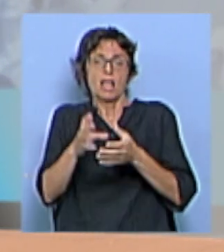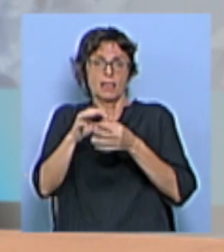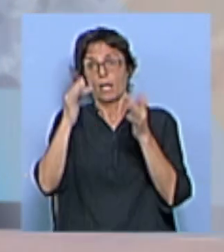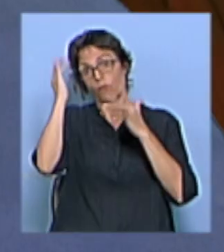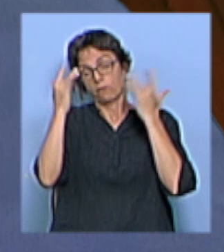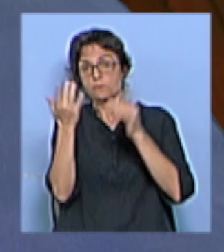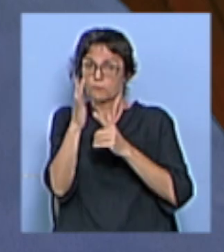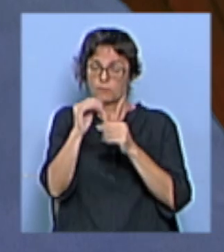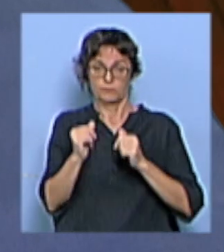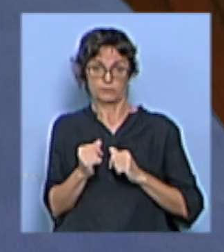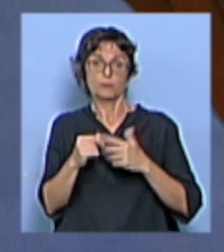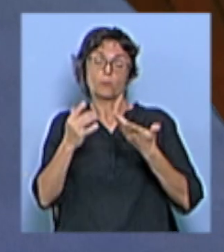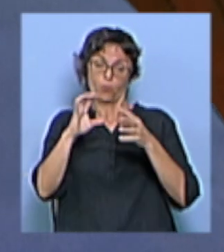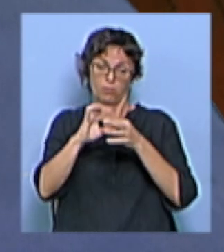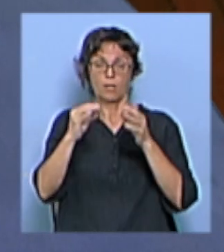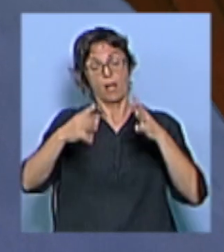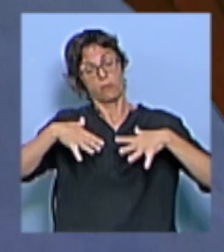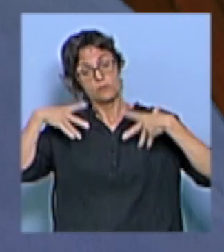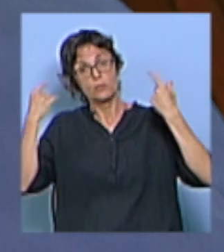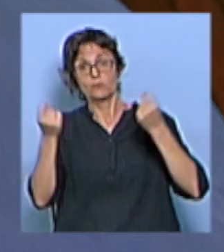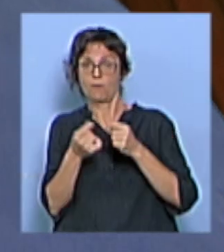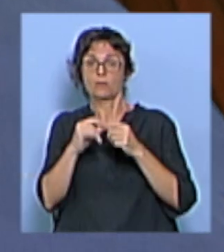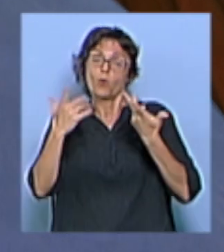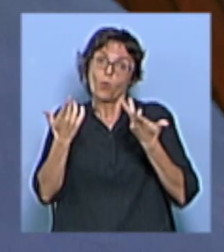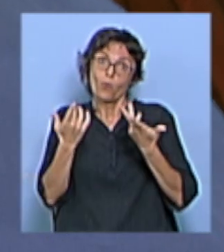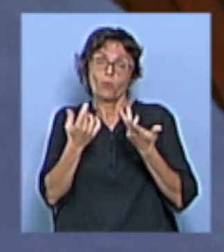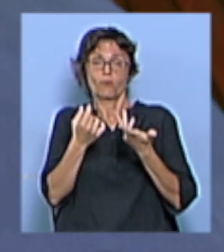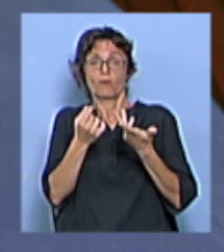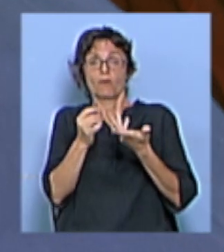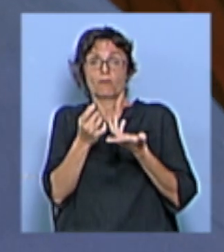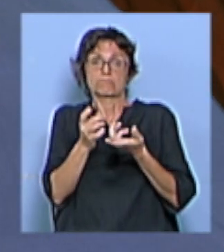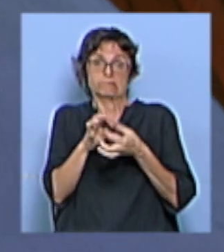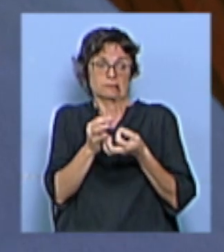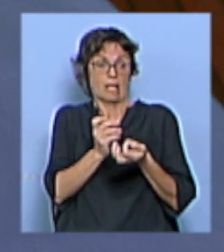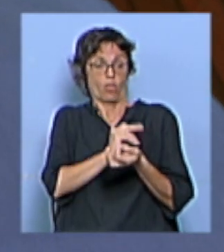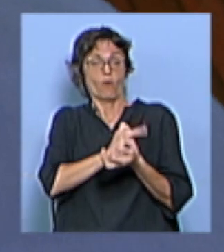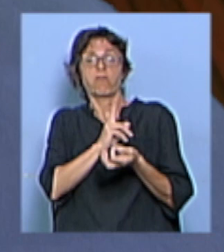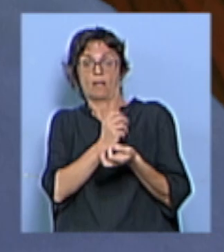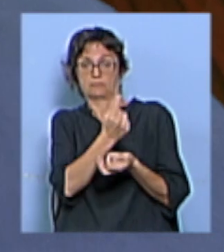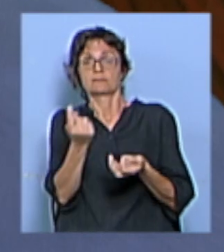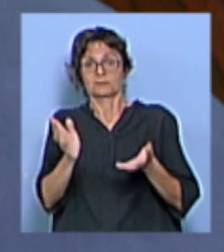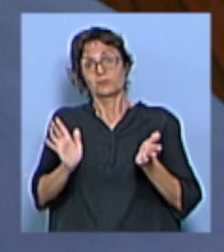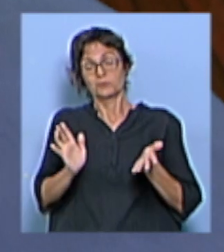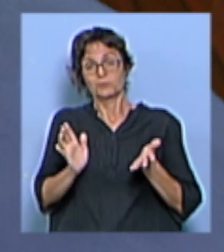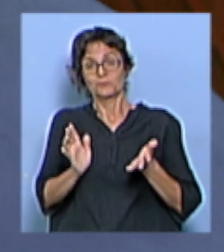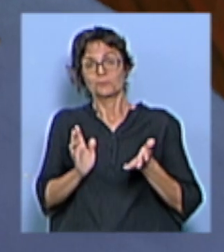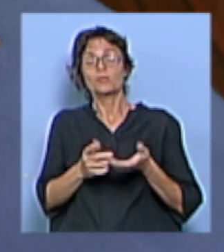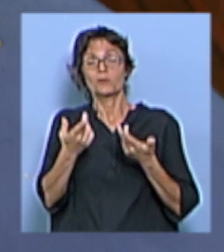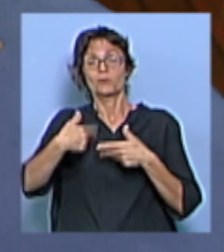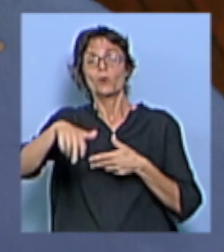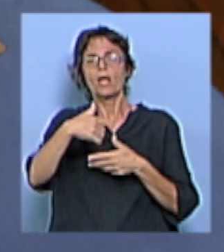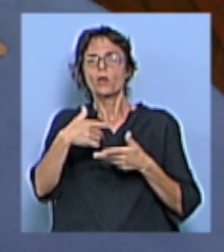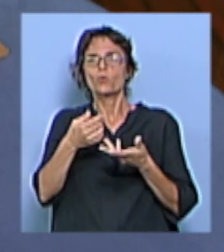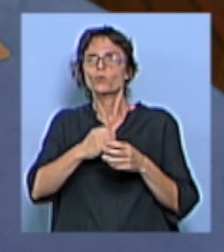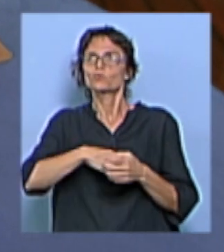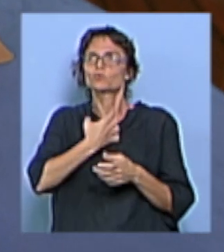ou então com a espiritualidade, ou então para quem é crente com a sua fé. Né? Mas é um sentido que não se possui, é